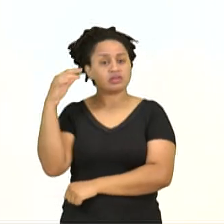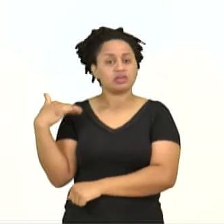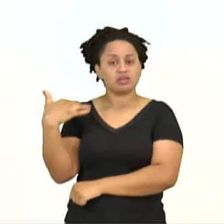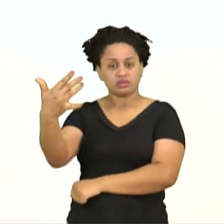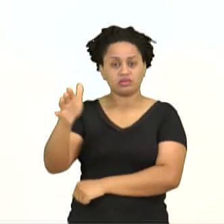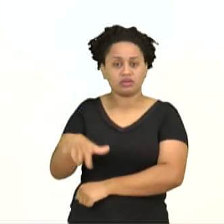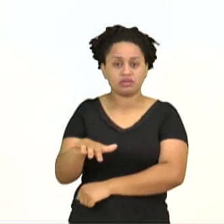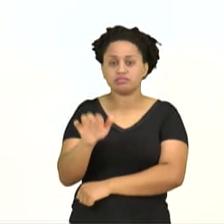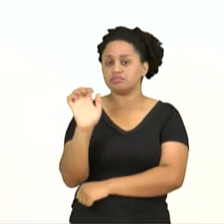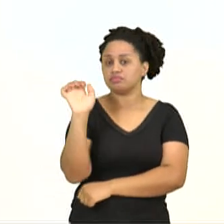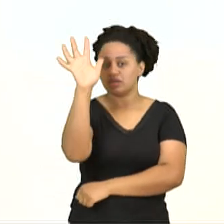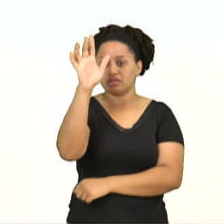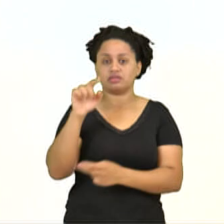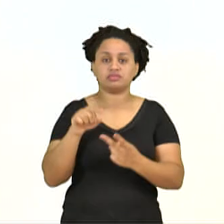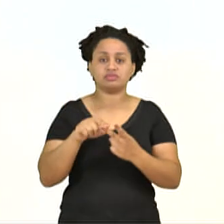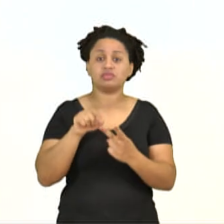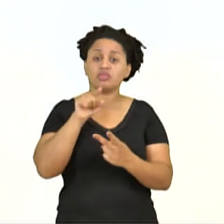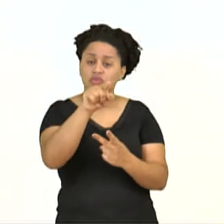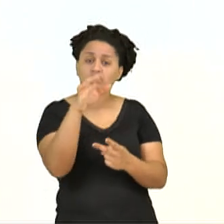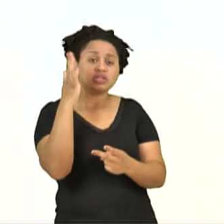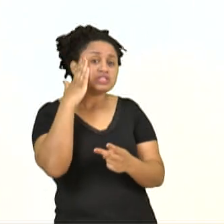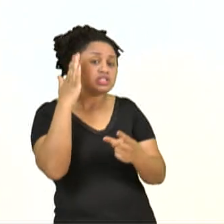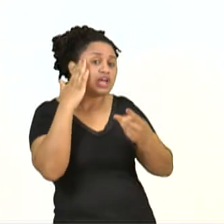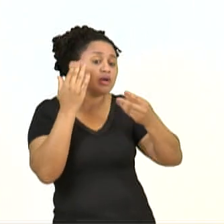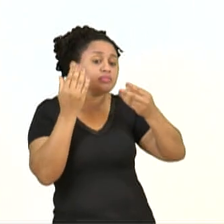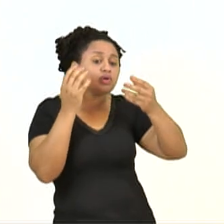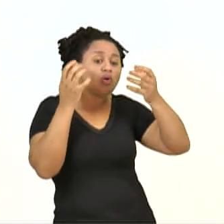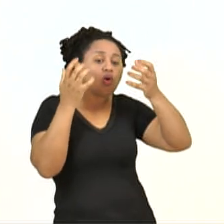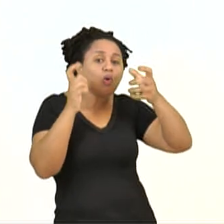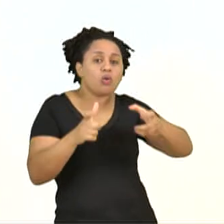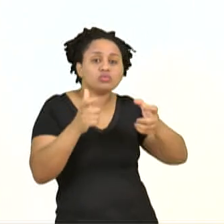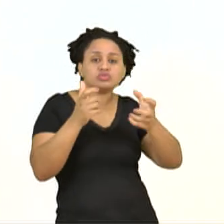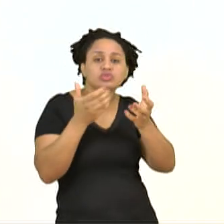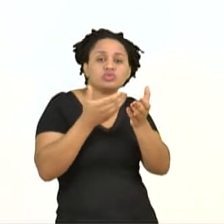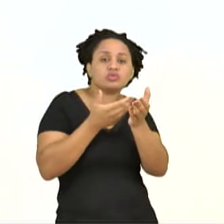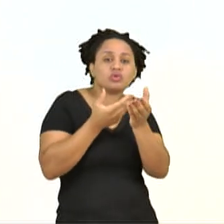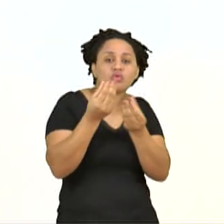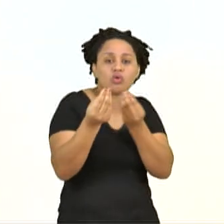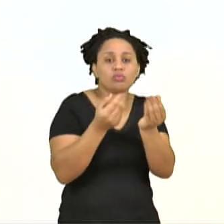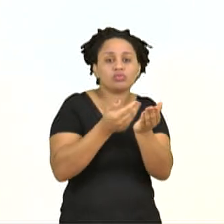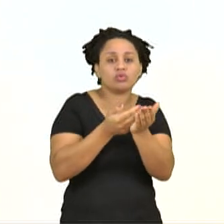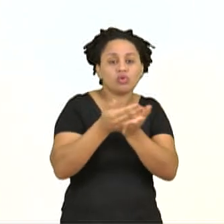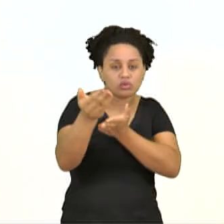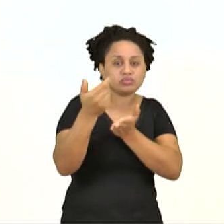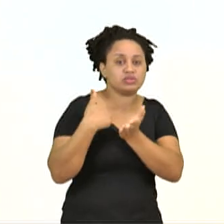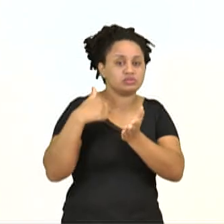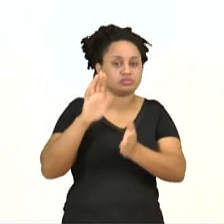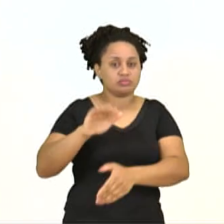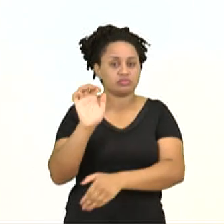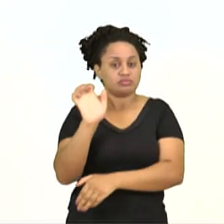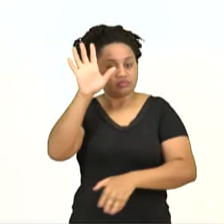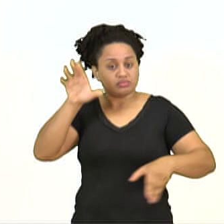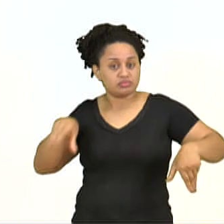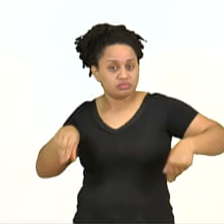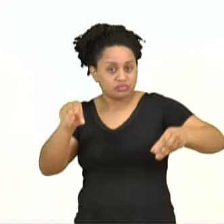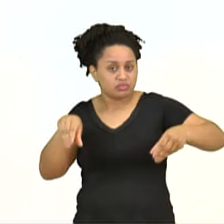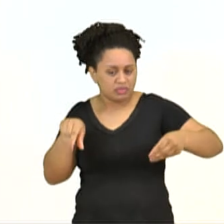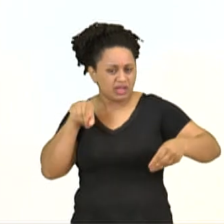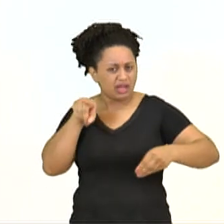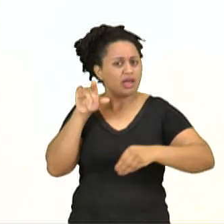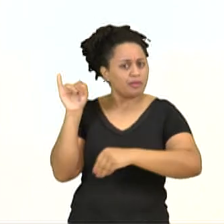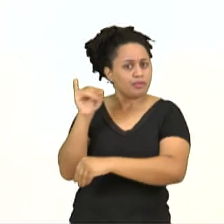basquetebol? Você sabe como surgiu o basquetebol de cadeira de rodas? Qual a importância do basquetebol em cadeira